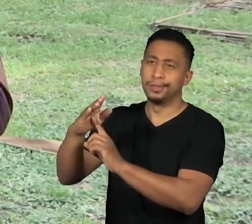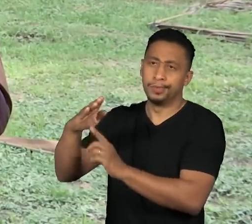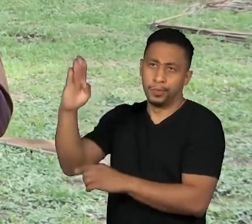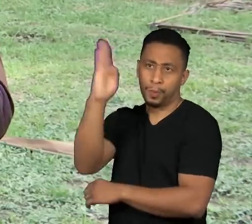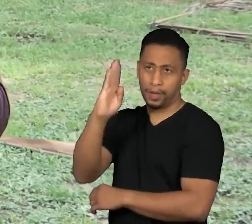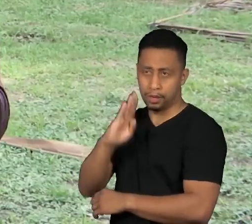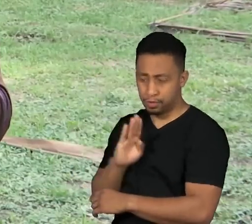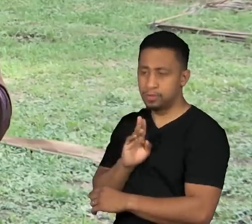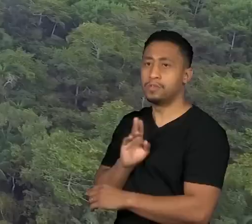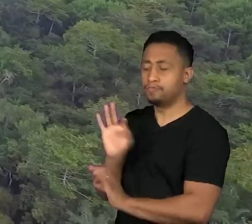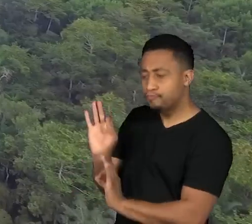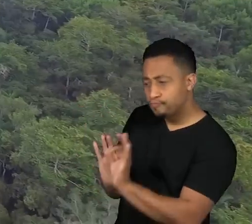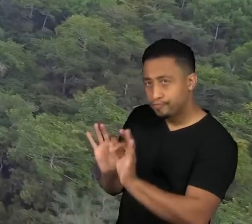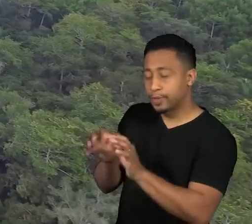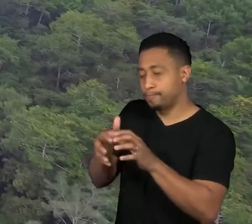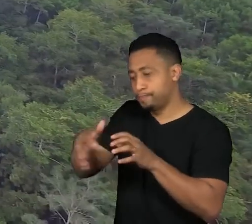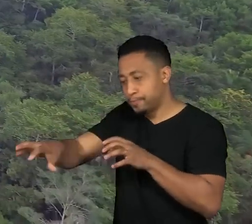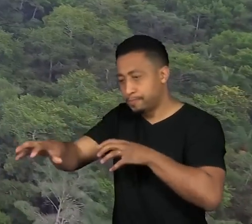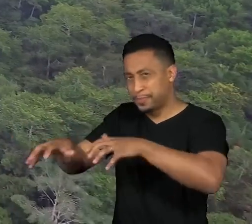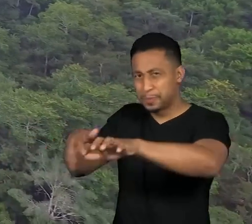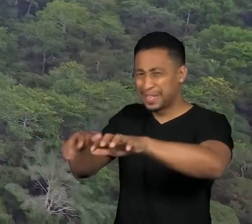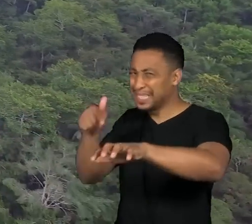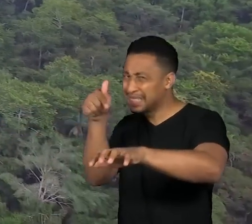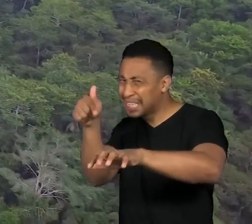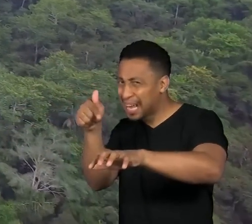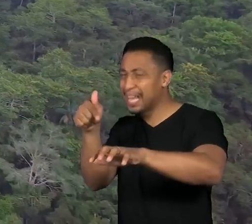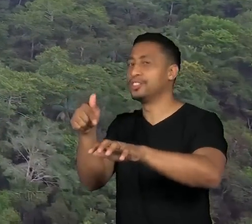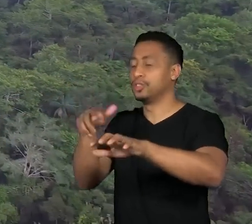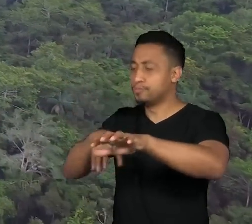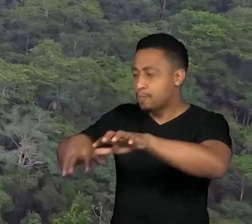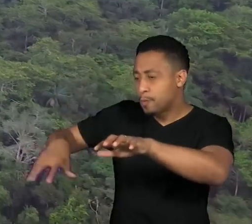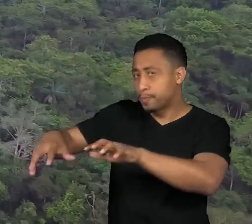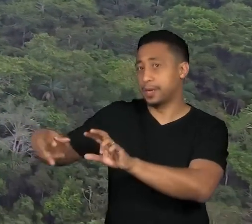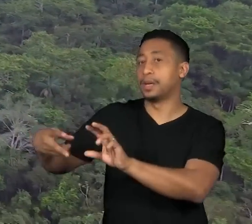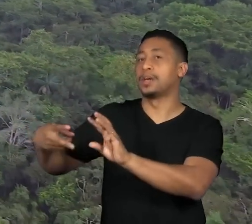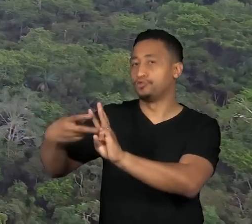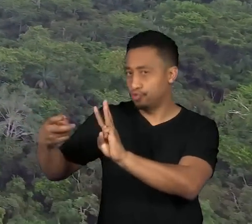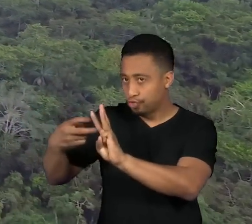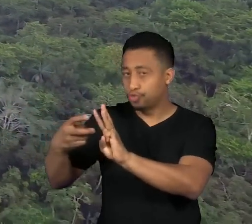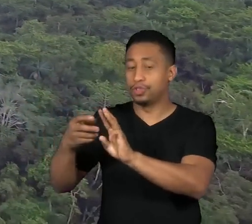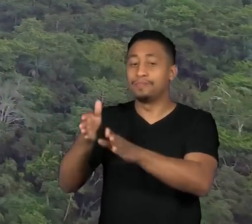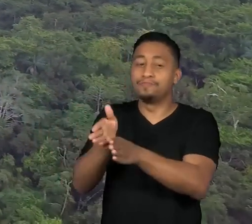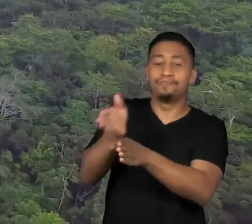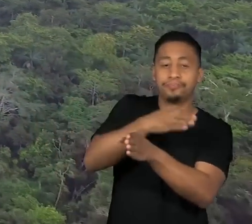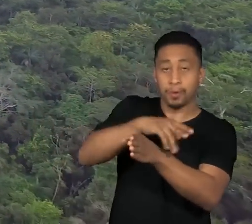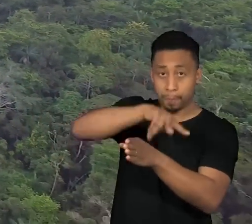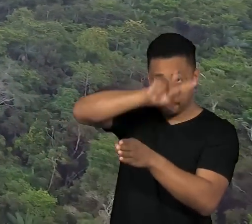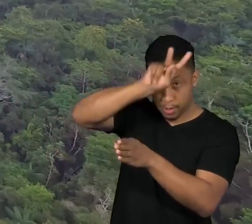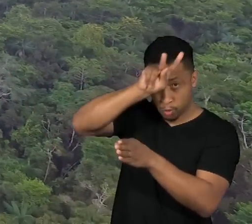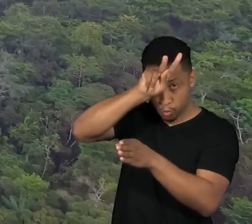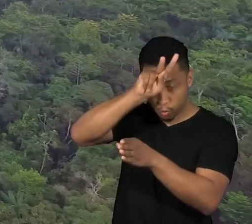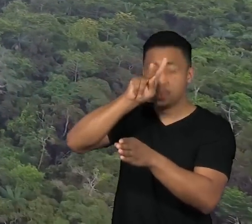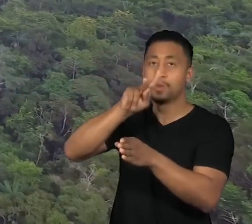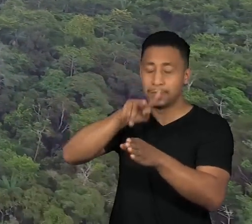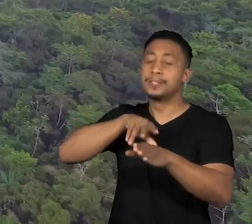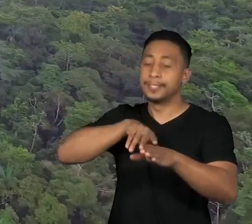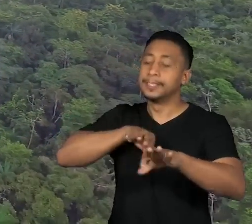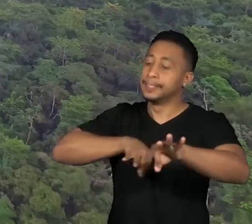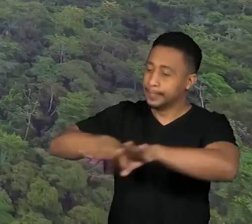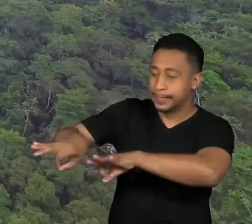indígenas, brasileiros e peruanos, sem contar que vai atravessar áreas com povos indígenas em isolamento